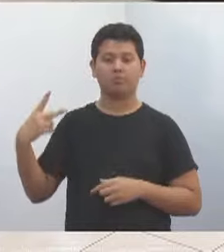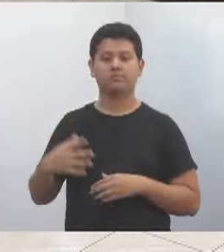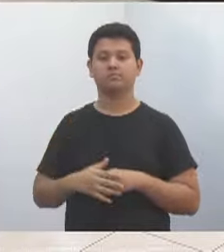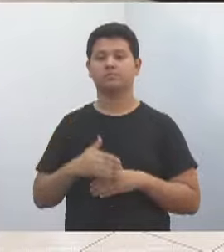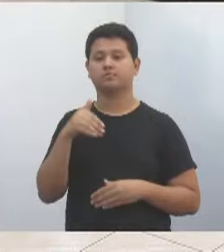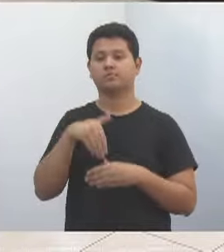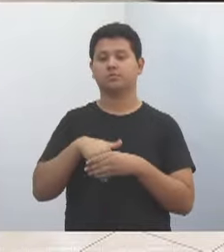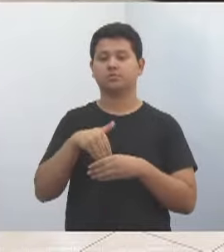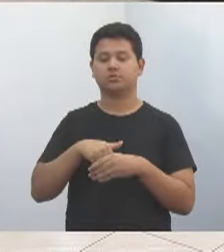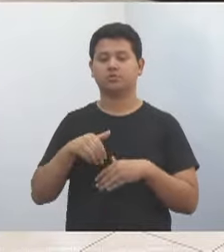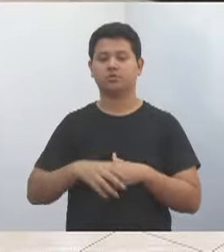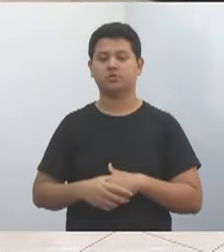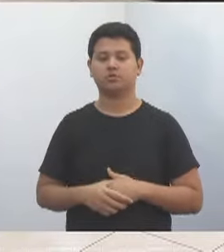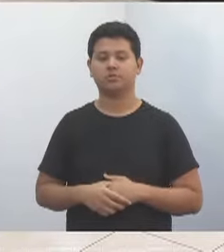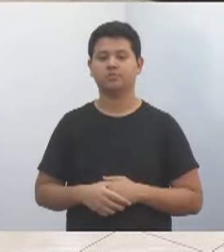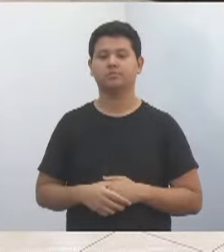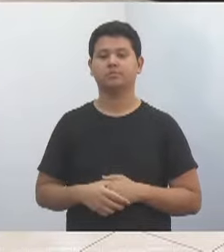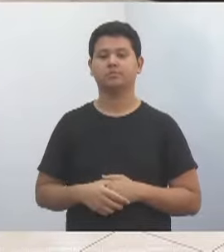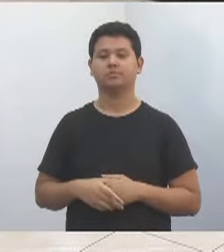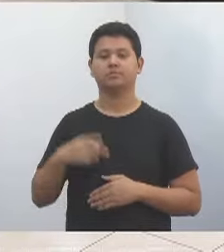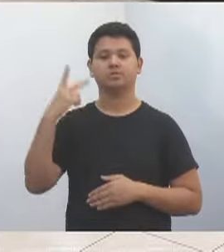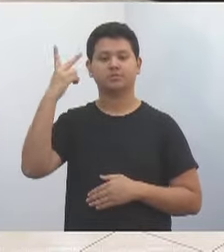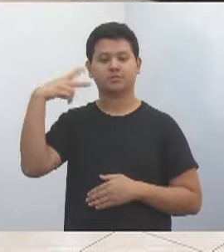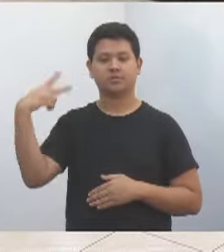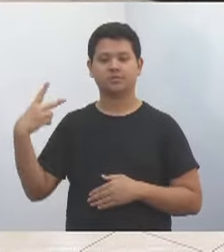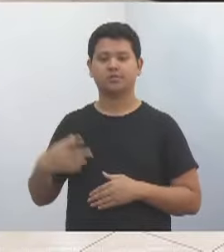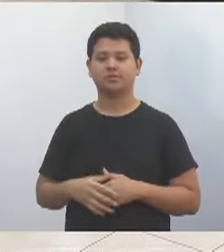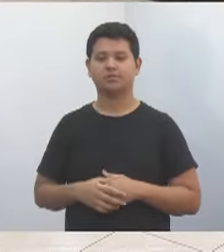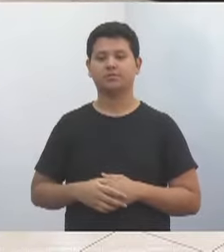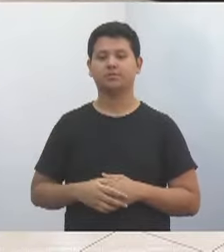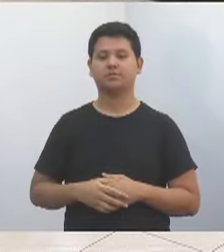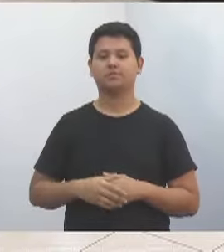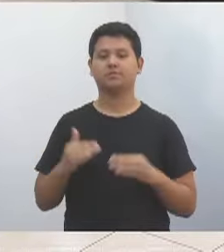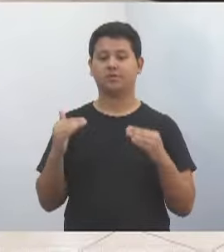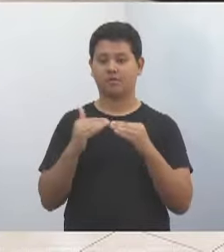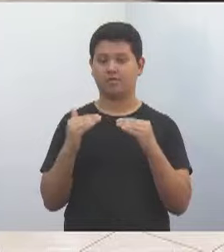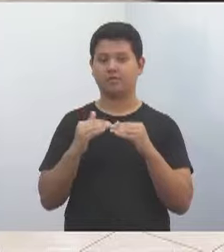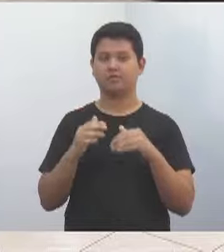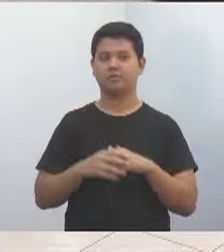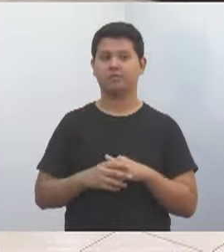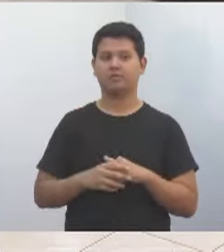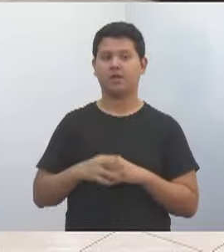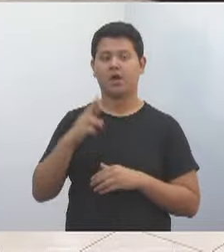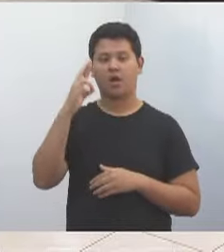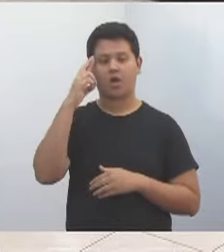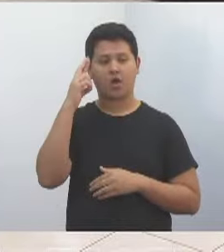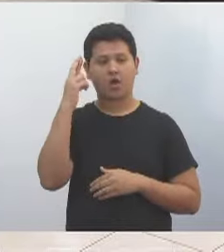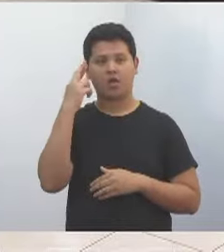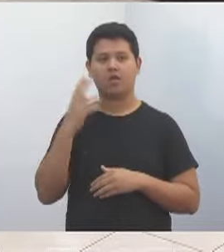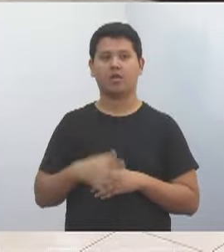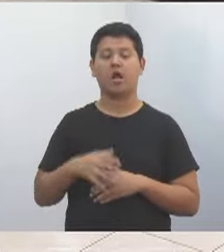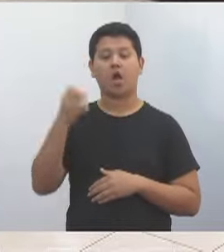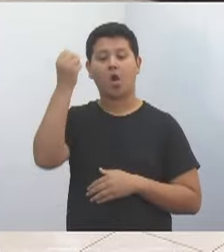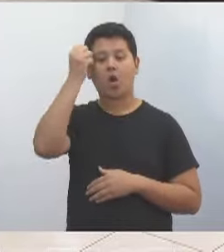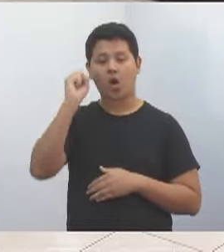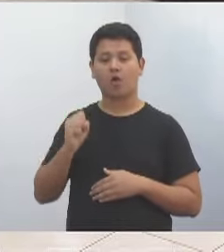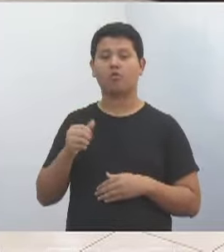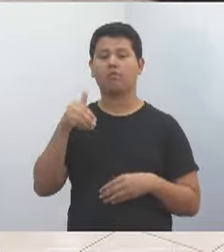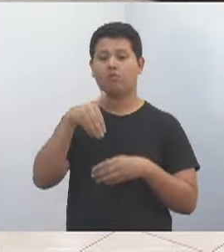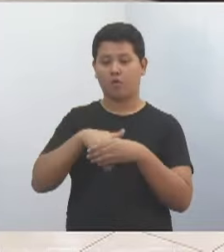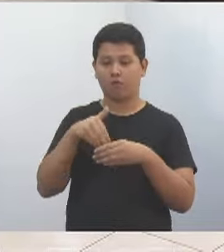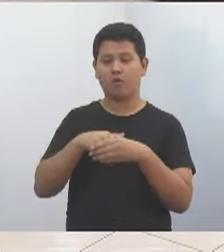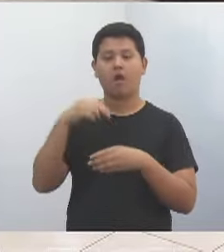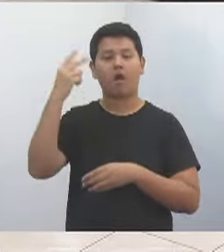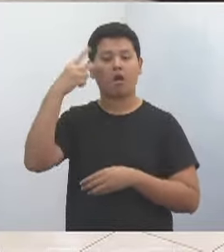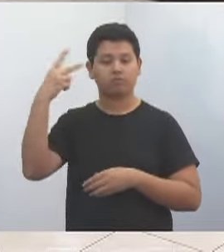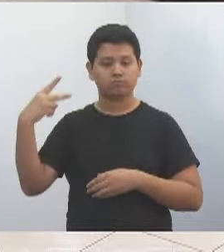Timóteo? Favorável. Como vota a vereadora Roninha? Favorável. Como vota a vereadora Sônia Patas Amizade? Favorável. Como vota o